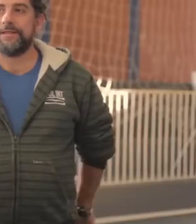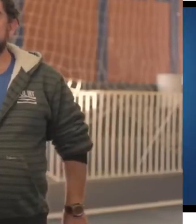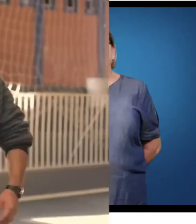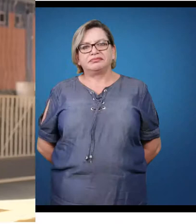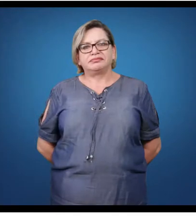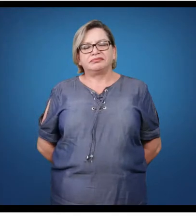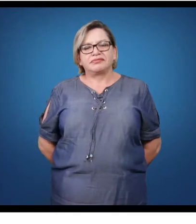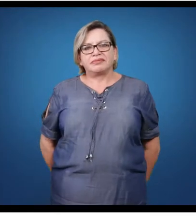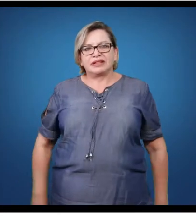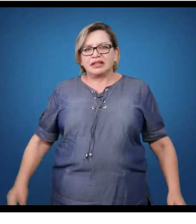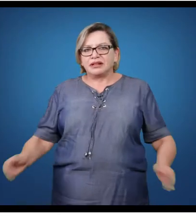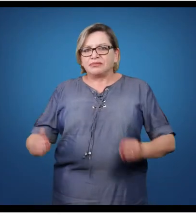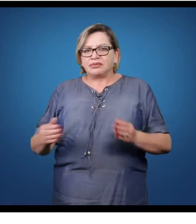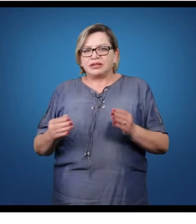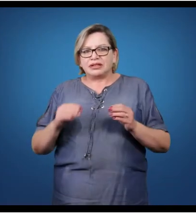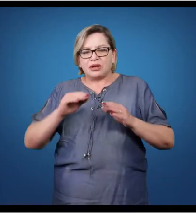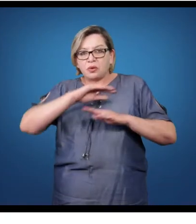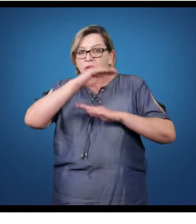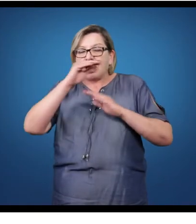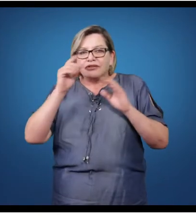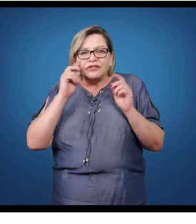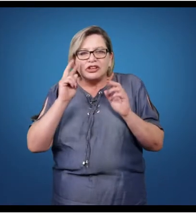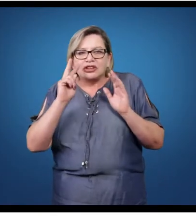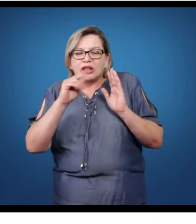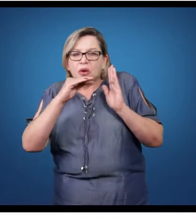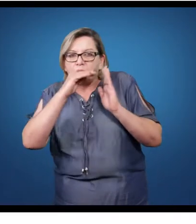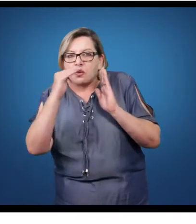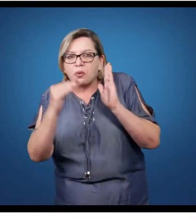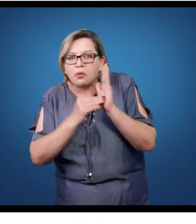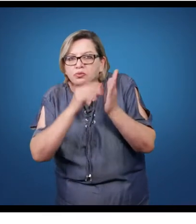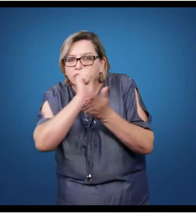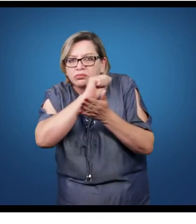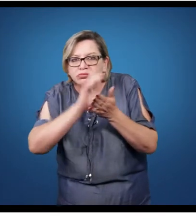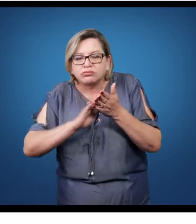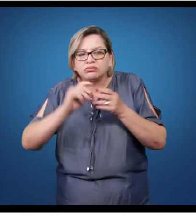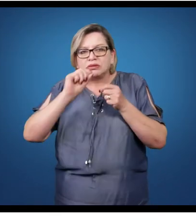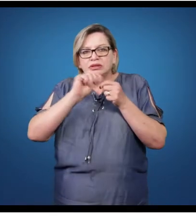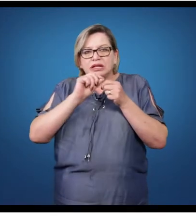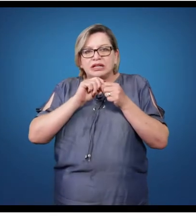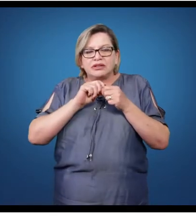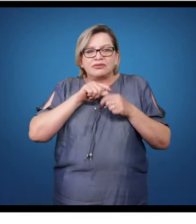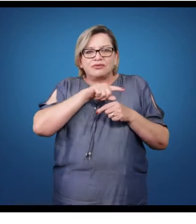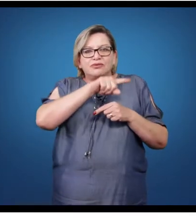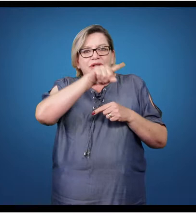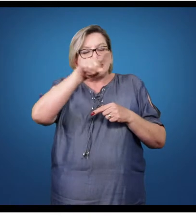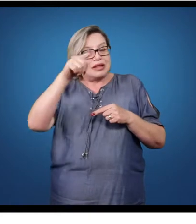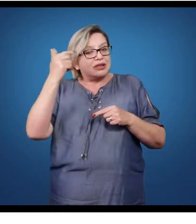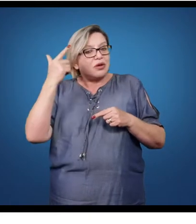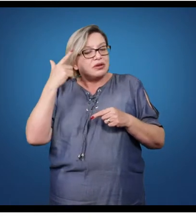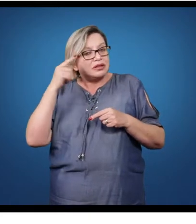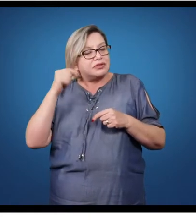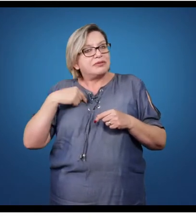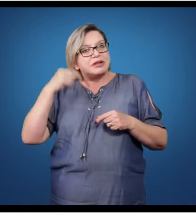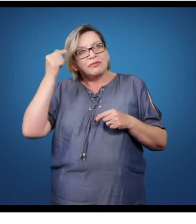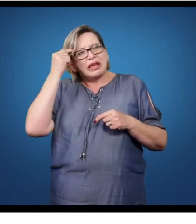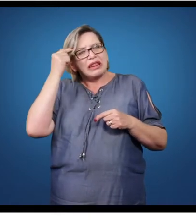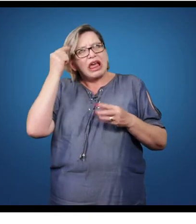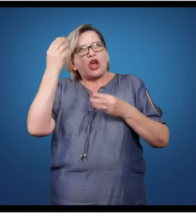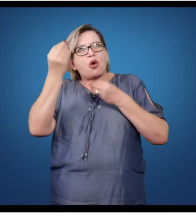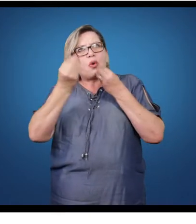então a partir dessa última atividade tática que nós fizemos aí vocês novamente podem pensar as